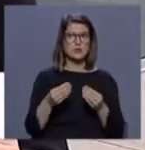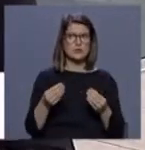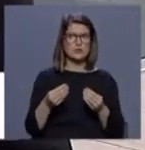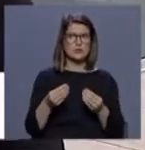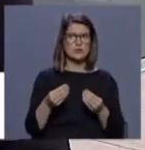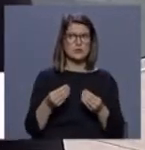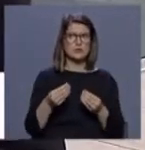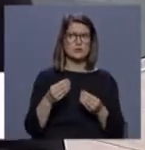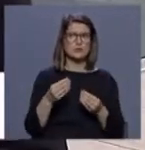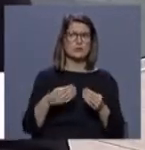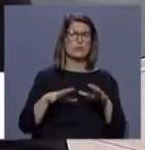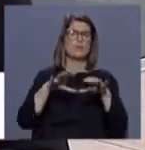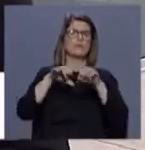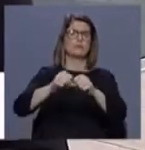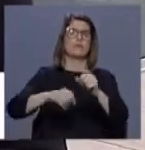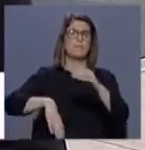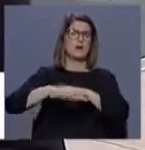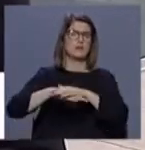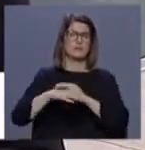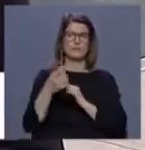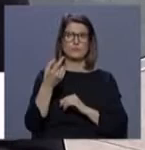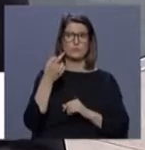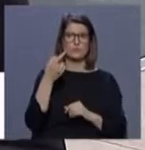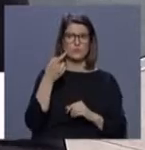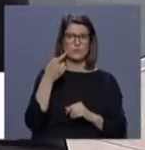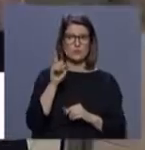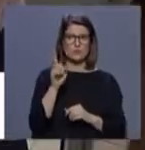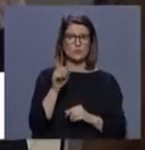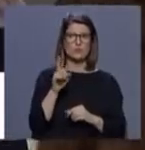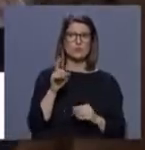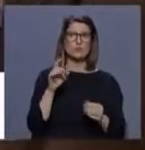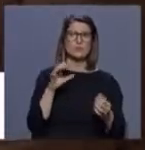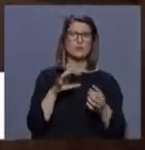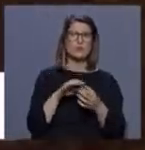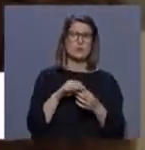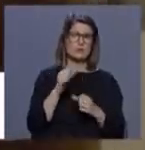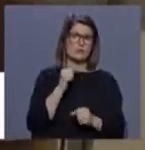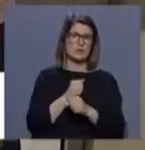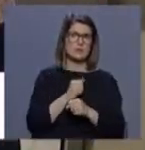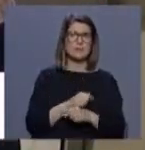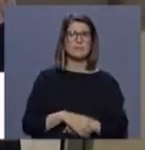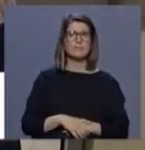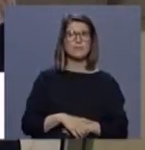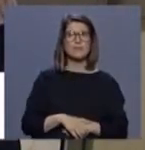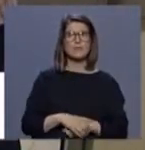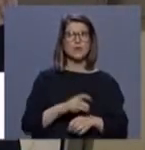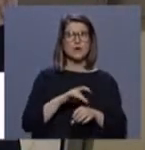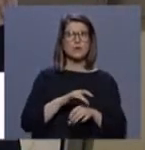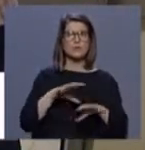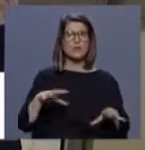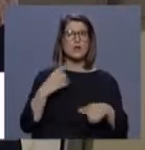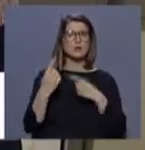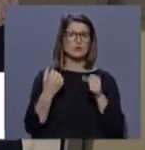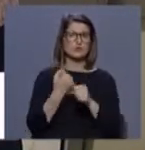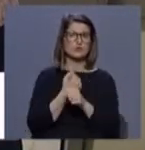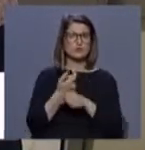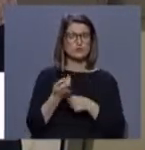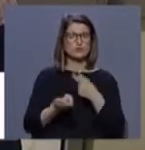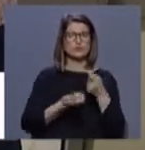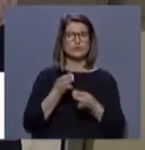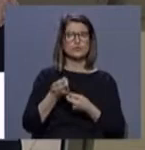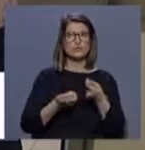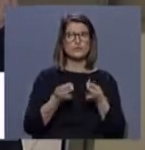não escutámos nem lá perto a nossa capacidade de atuação. O hospital começa a recuperar alguns serviços, no entanto,